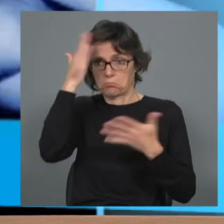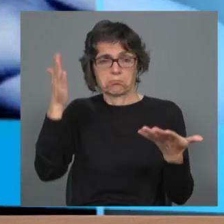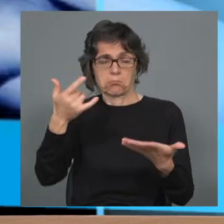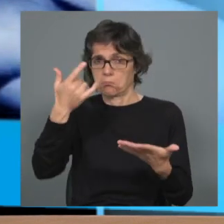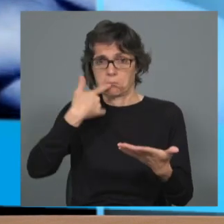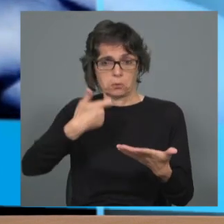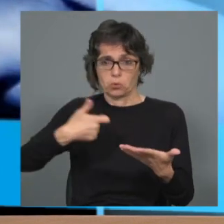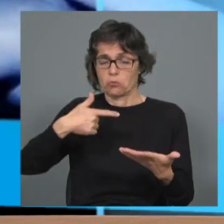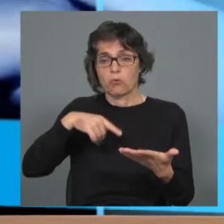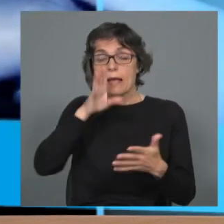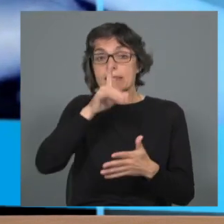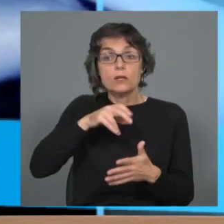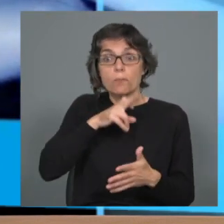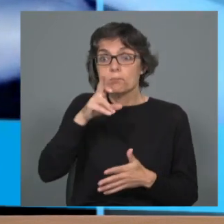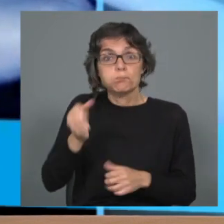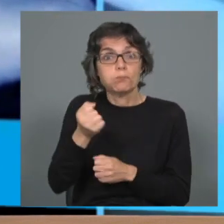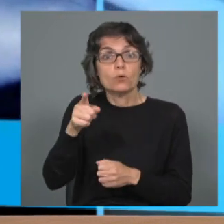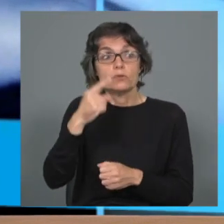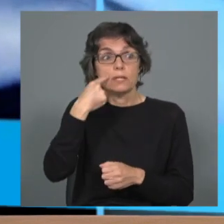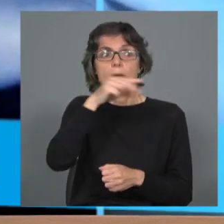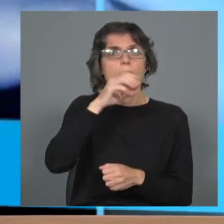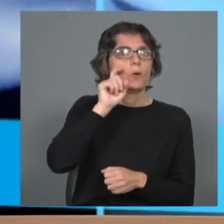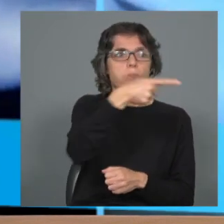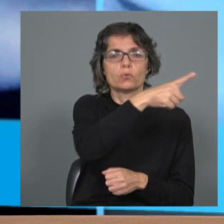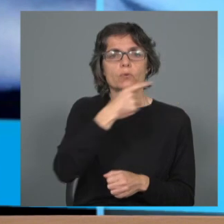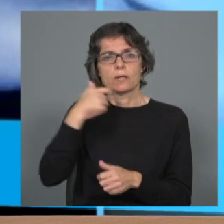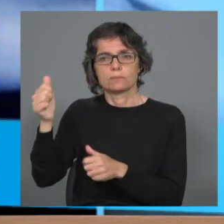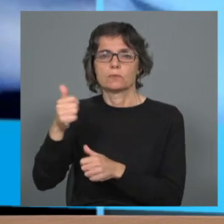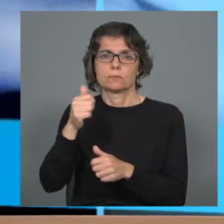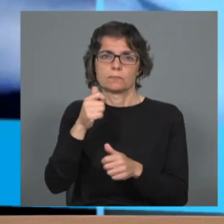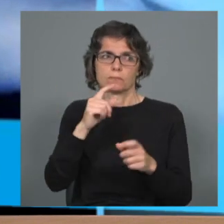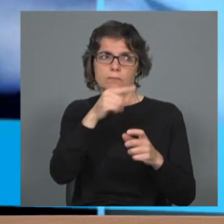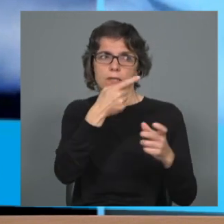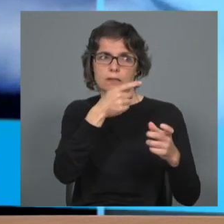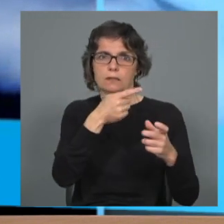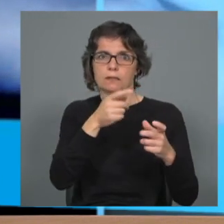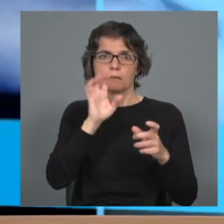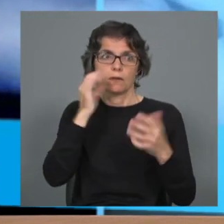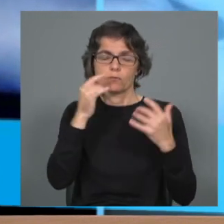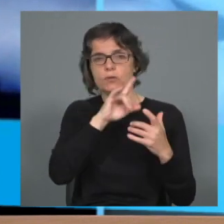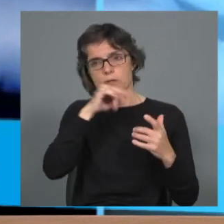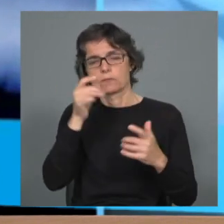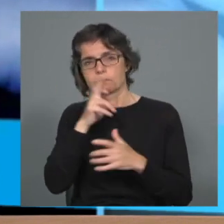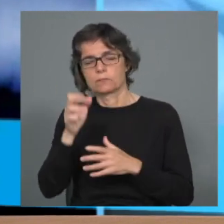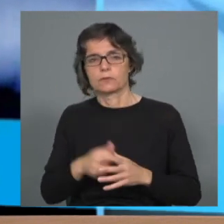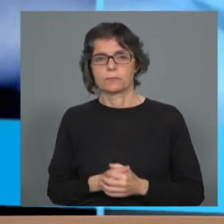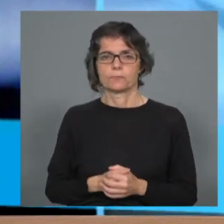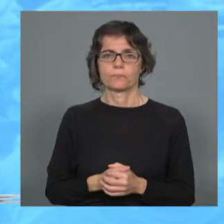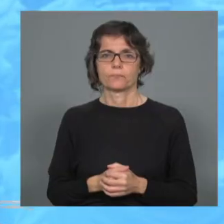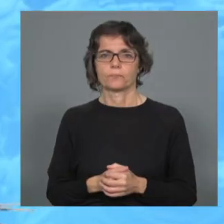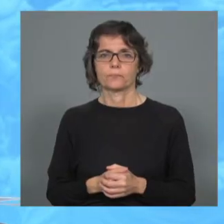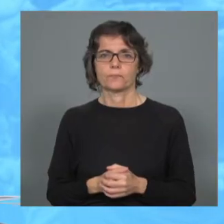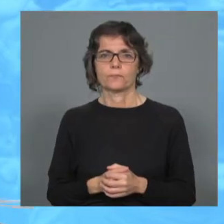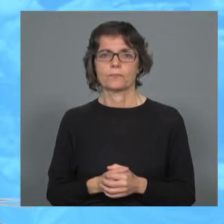não conseguirmos dar resposta, seguramente temos uma resposta de encaminhamento para dar. Portanto, e sempre sim, com esse objetivo de fazer